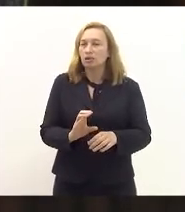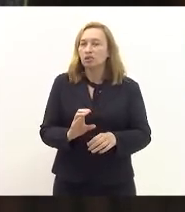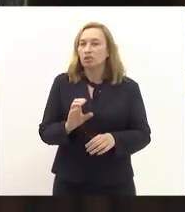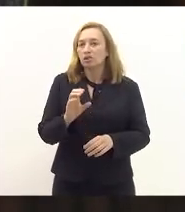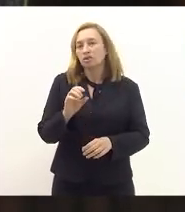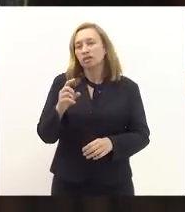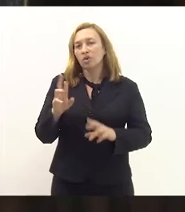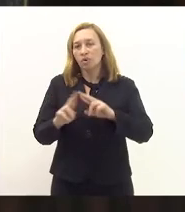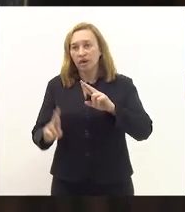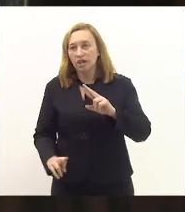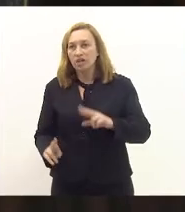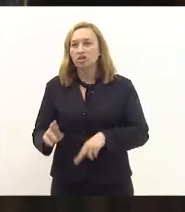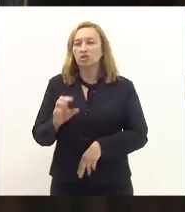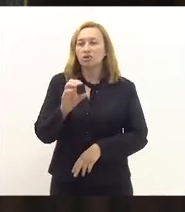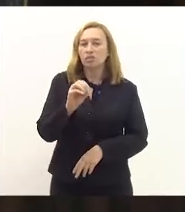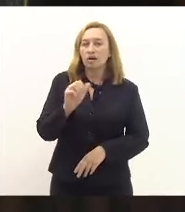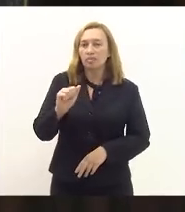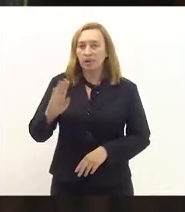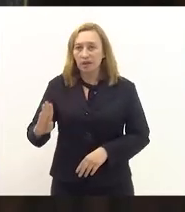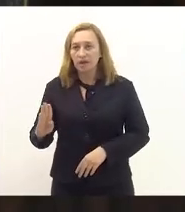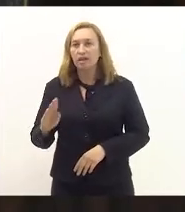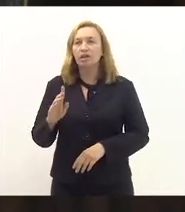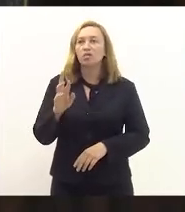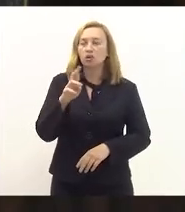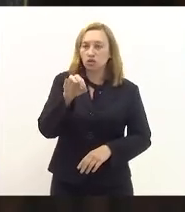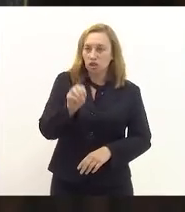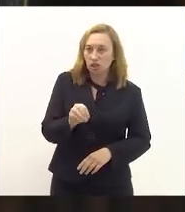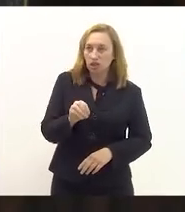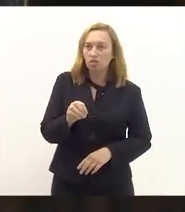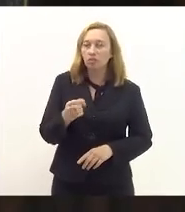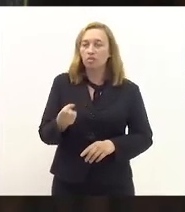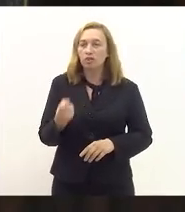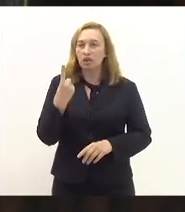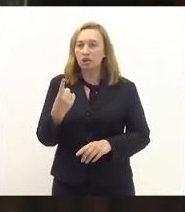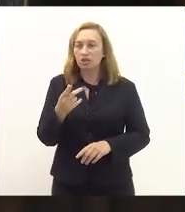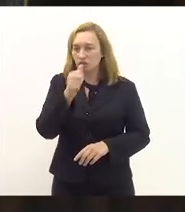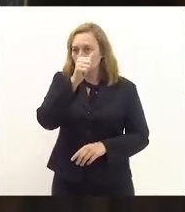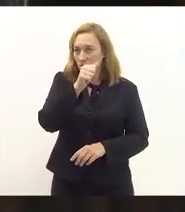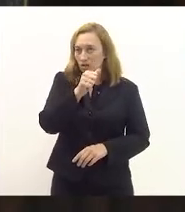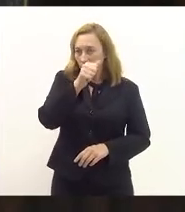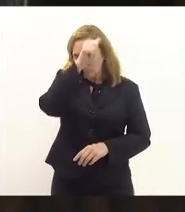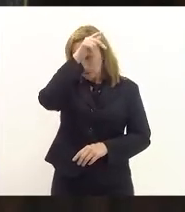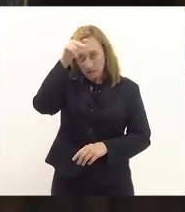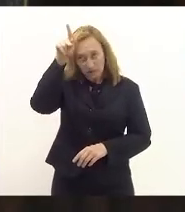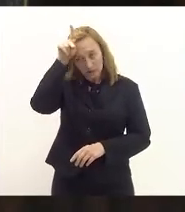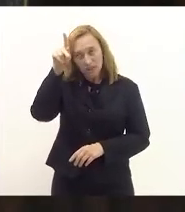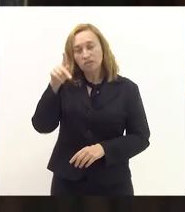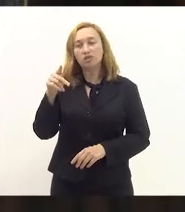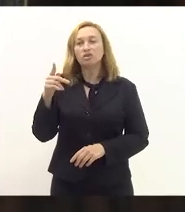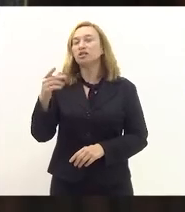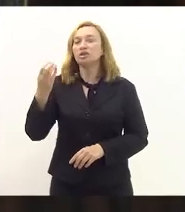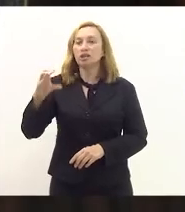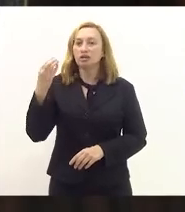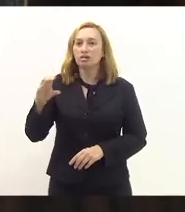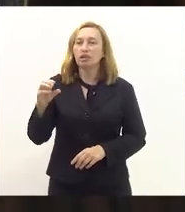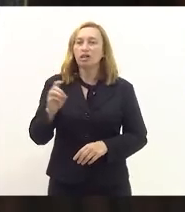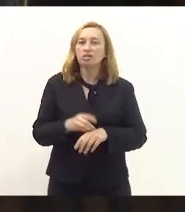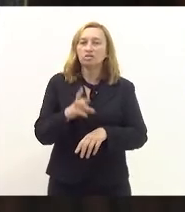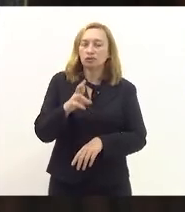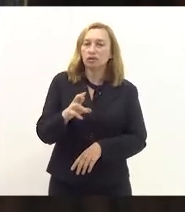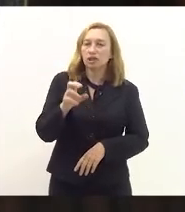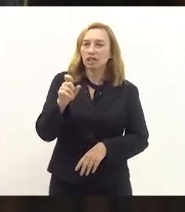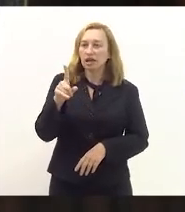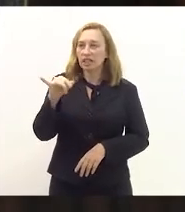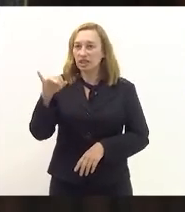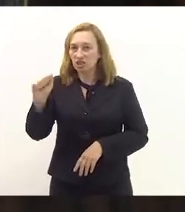OAB, ao doutor Rodrigo Neves, ex-prefeito de Niterói, à doutora Lígia Doutel